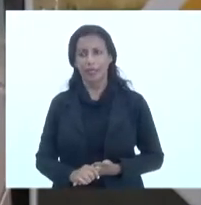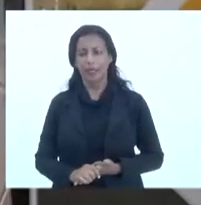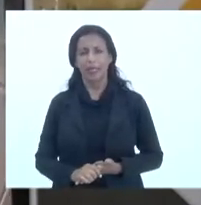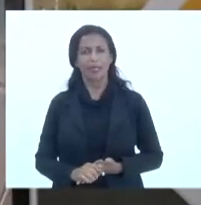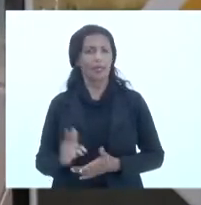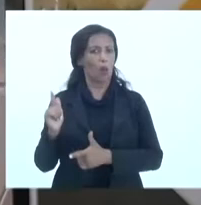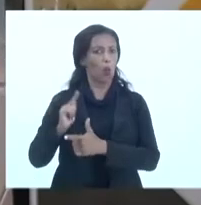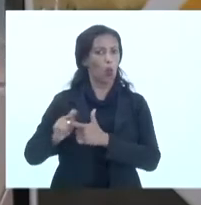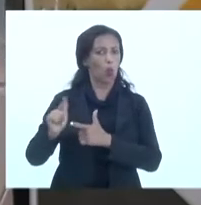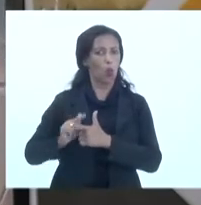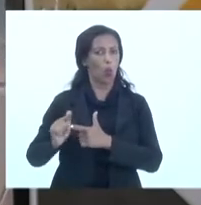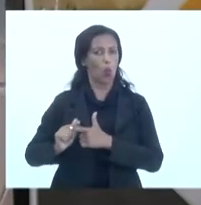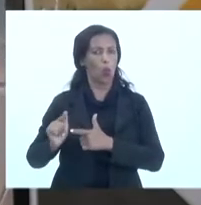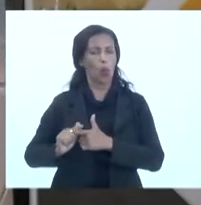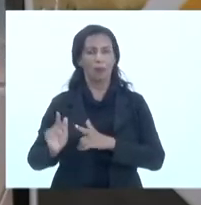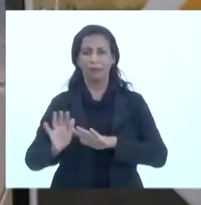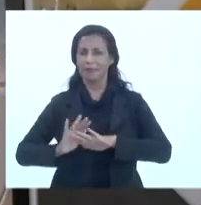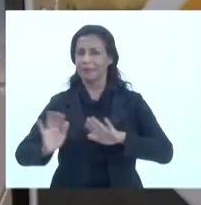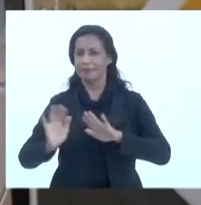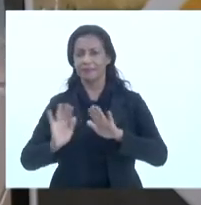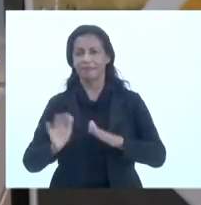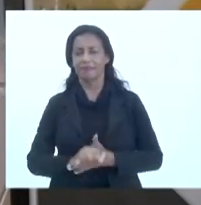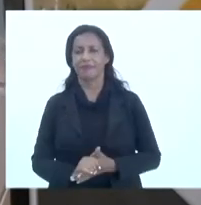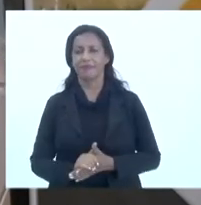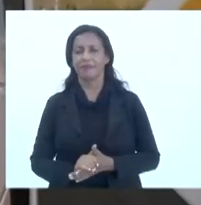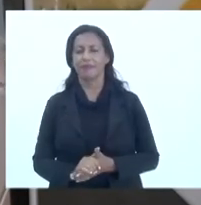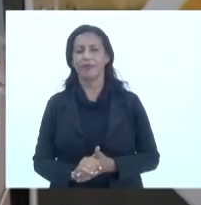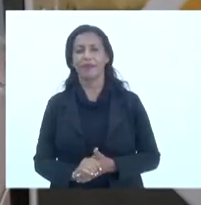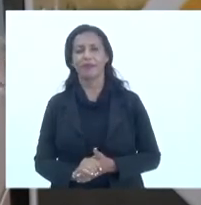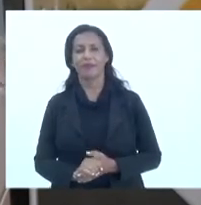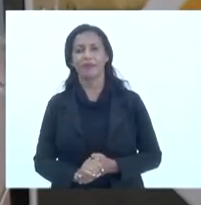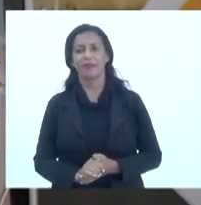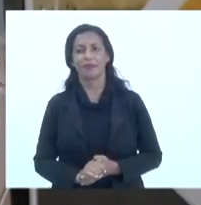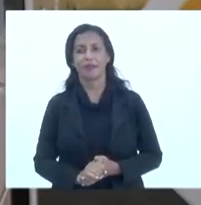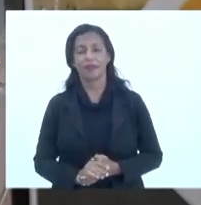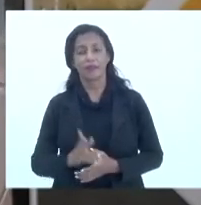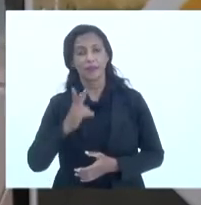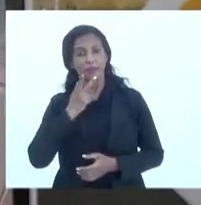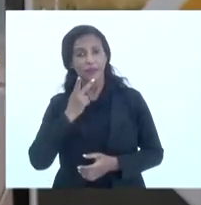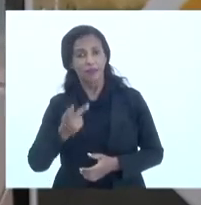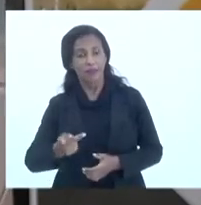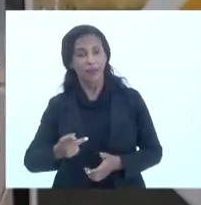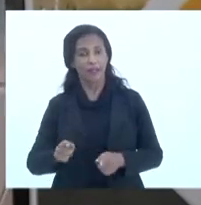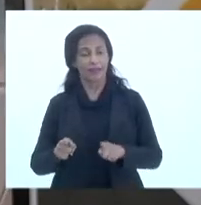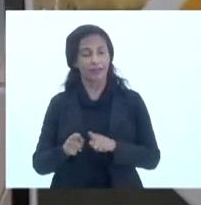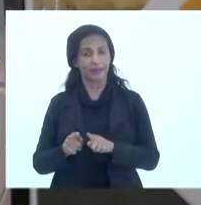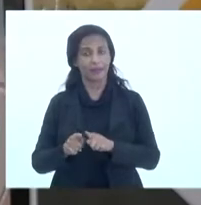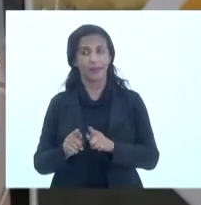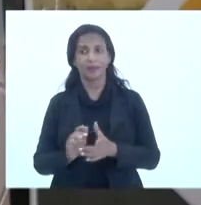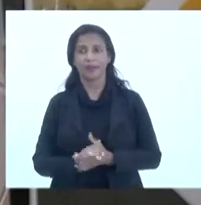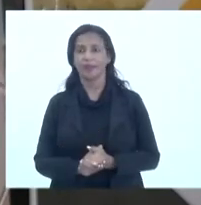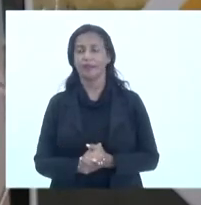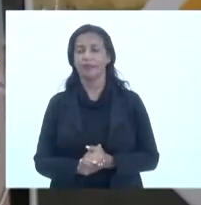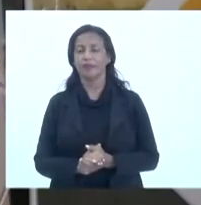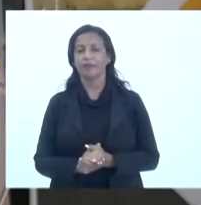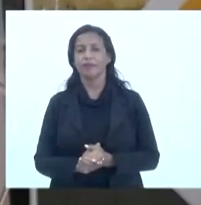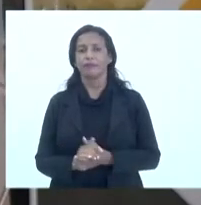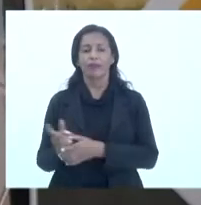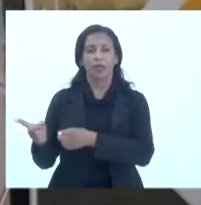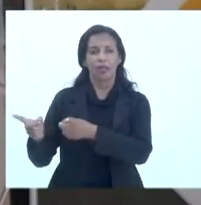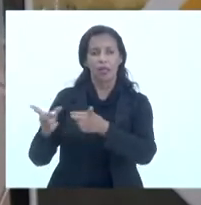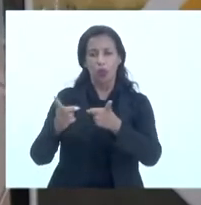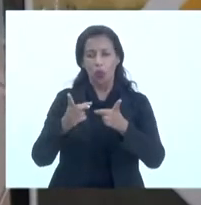sem problemas mais, né, estruturantes. Dizer que o comércio de Volta Redonda